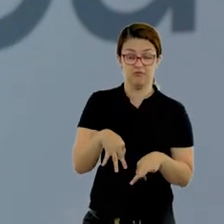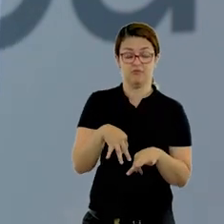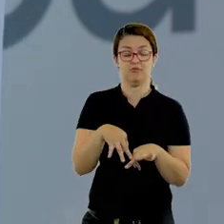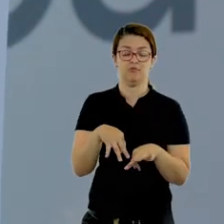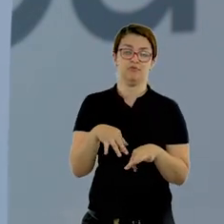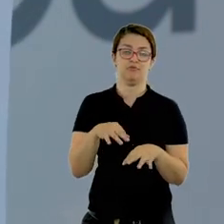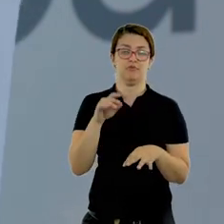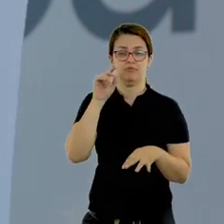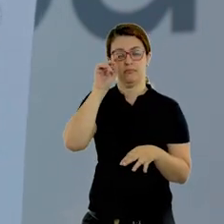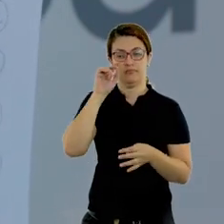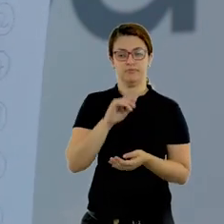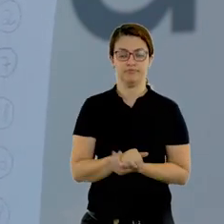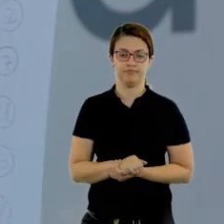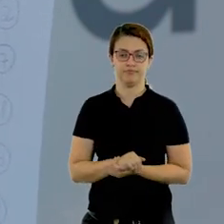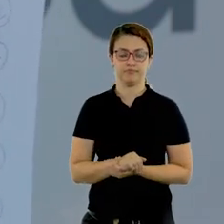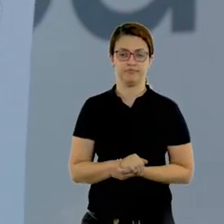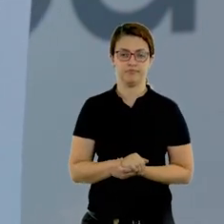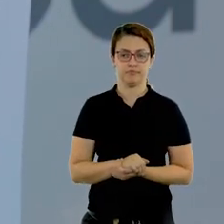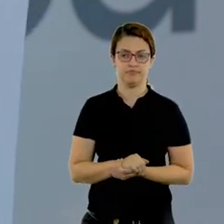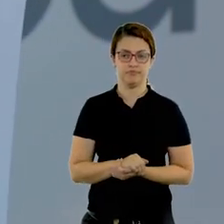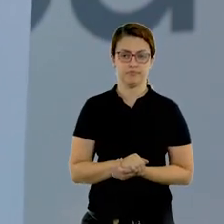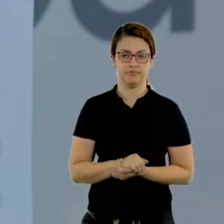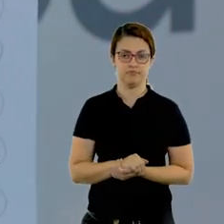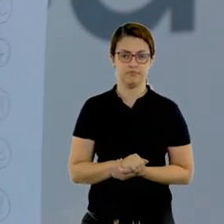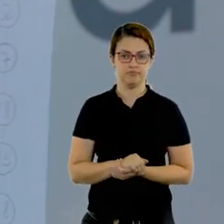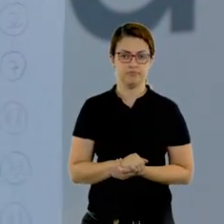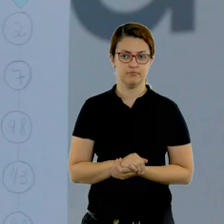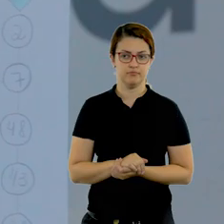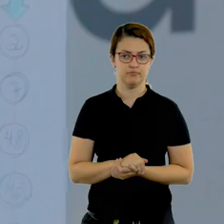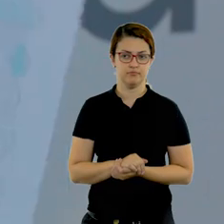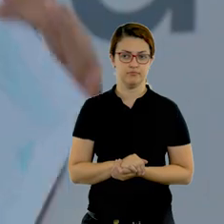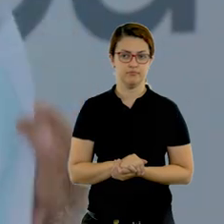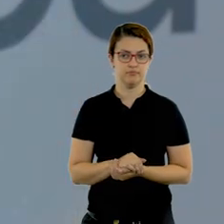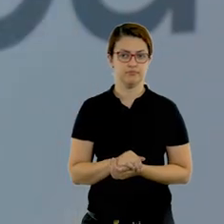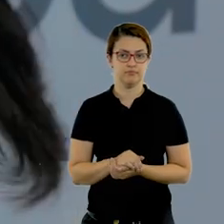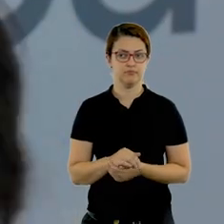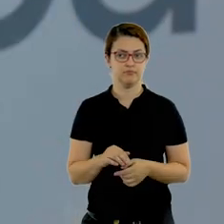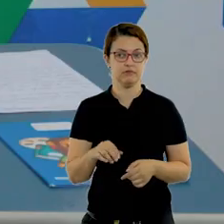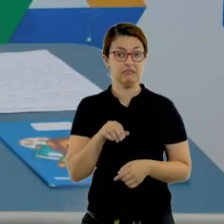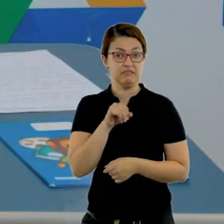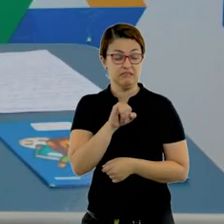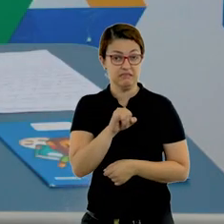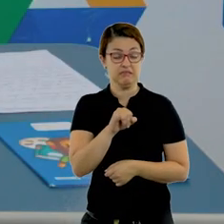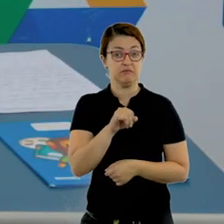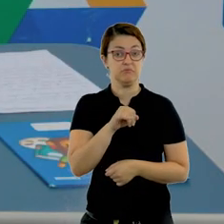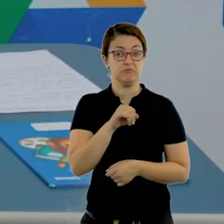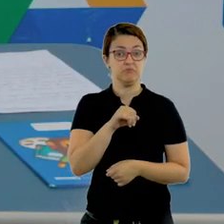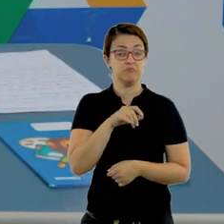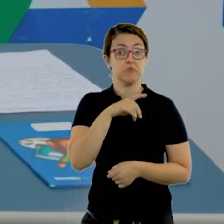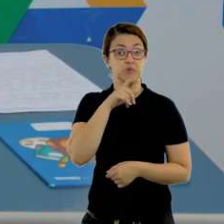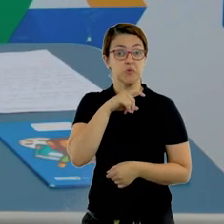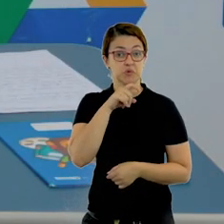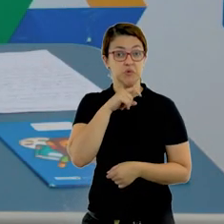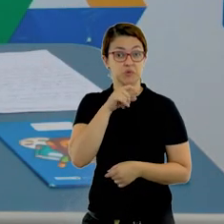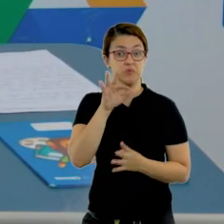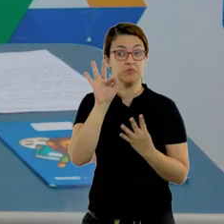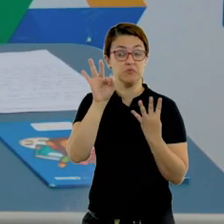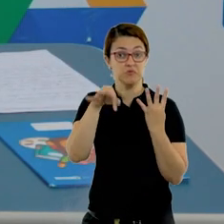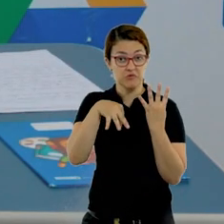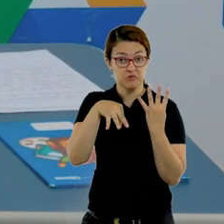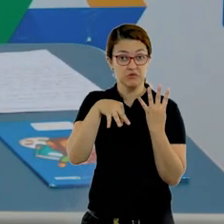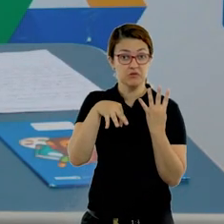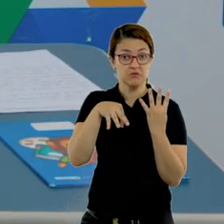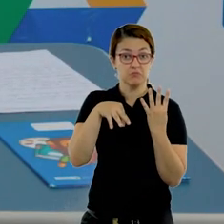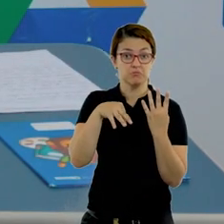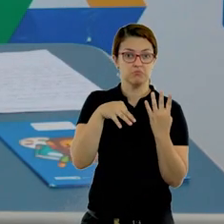encontrando o caminho até que vocês cheguem na saída, ok? Tem casos, tá até explicadinho ali, ó. Se a entrada não servir